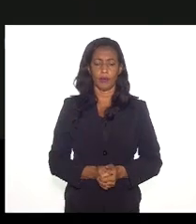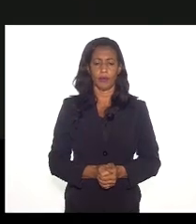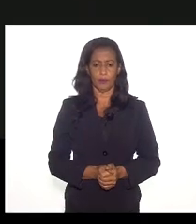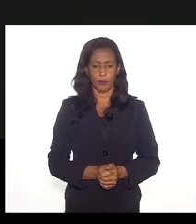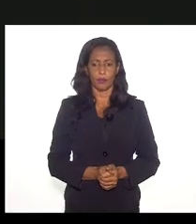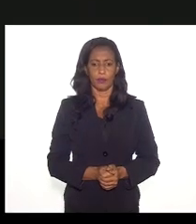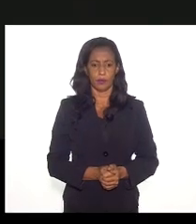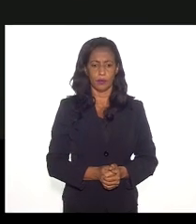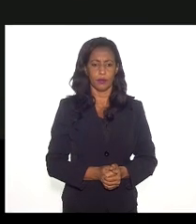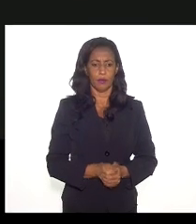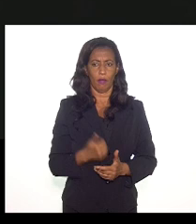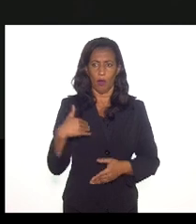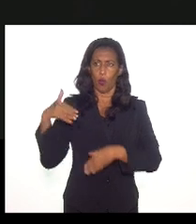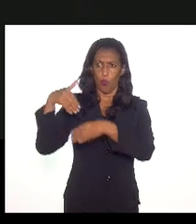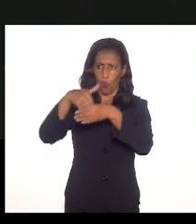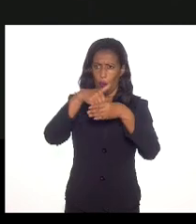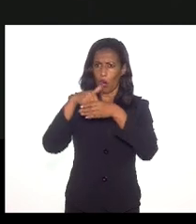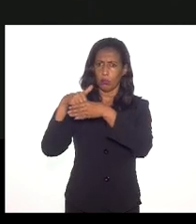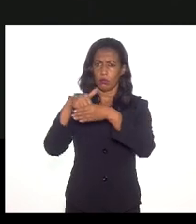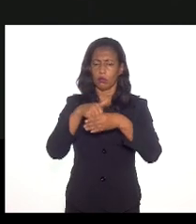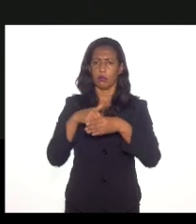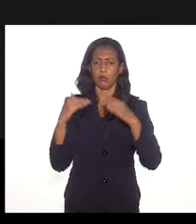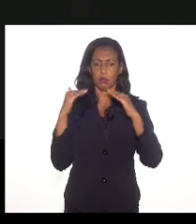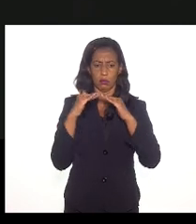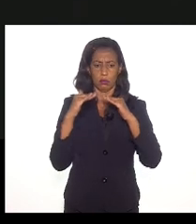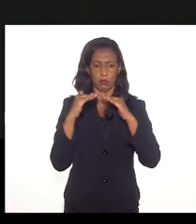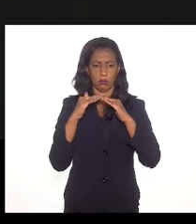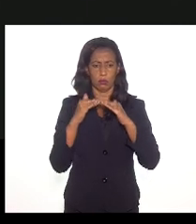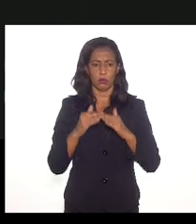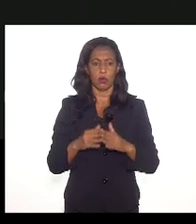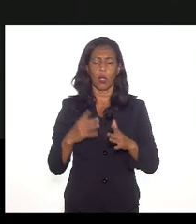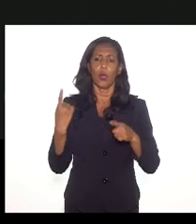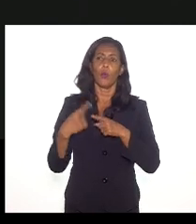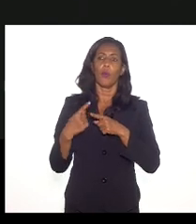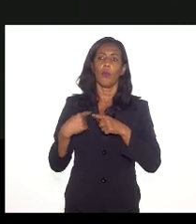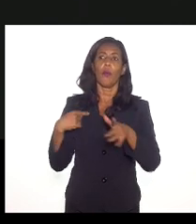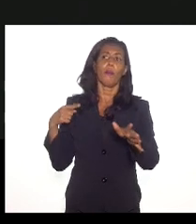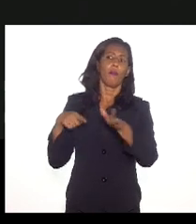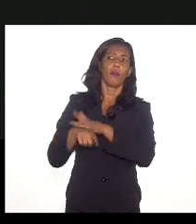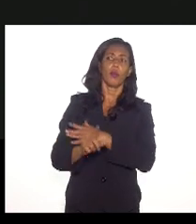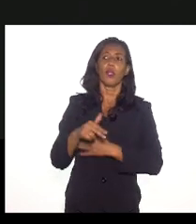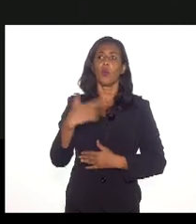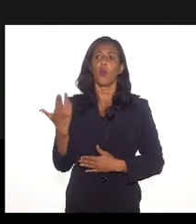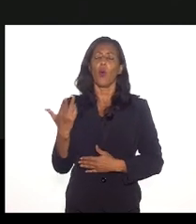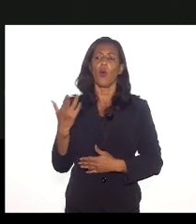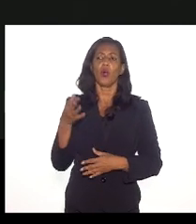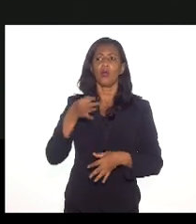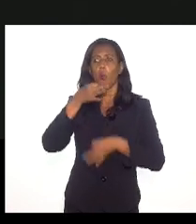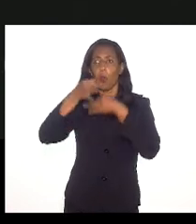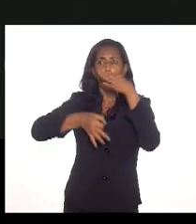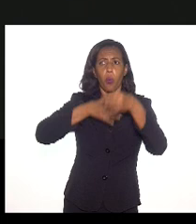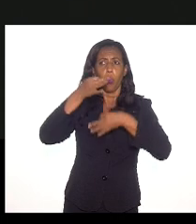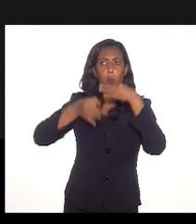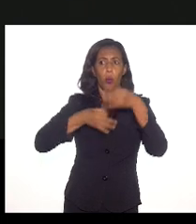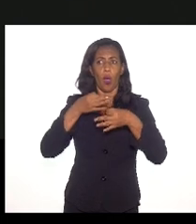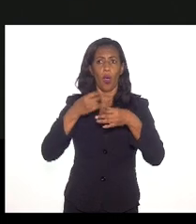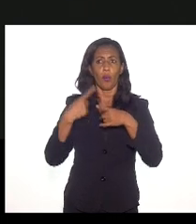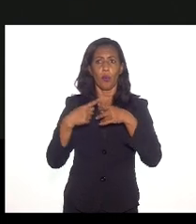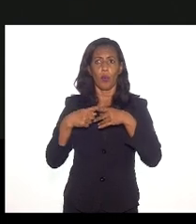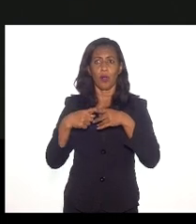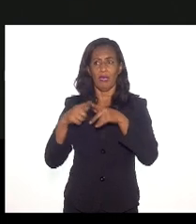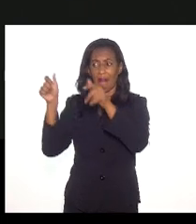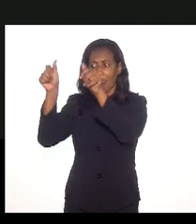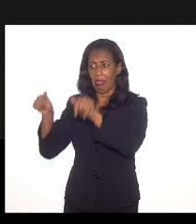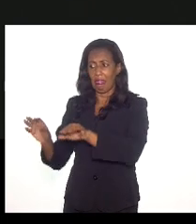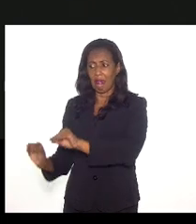tem razão, eu voto com ele. Por isso que eu perguntei quais eram as outras providências, porque, na verdade, tem uma transferência de uma estátua, isso,